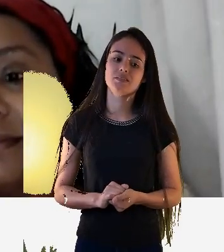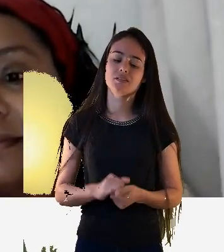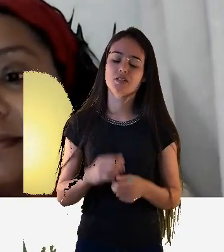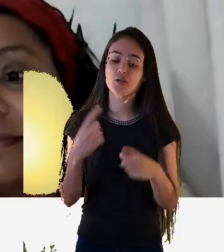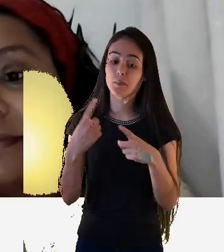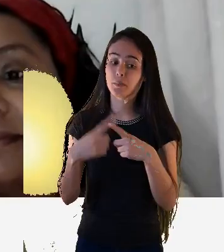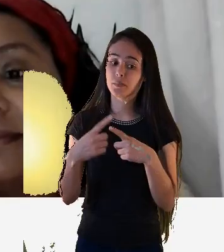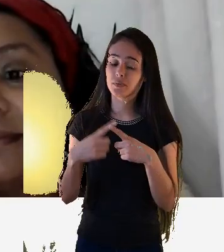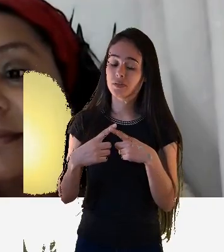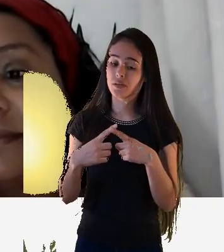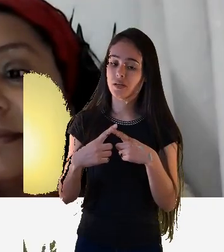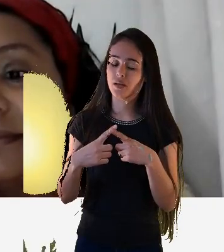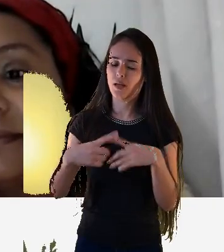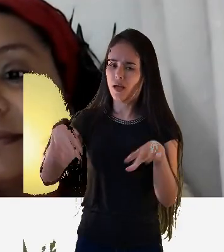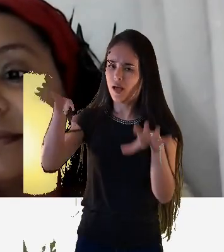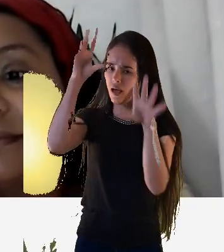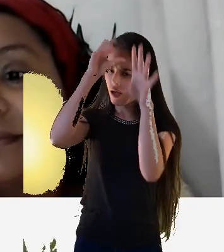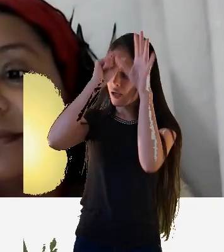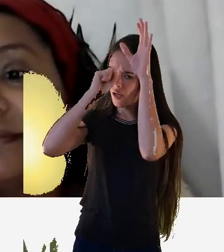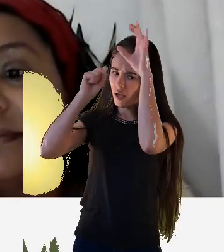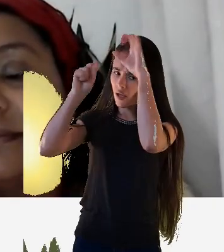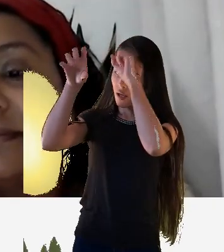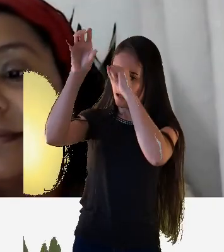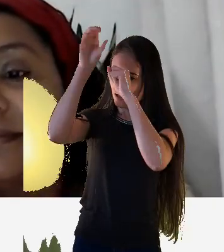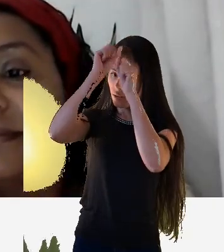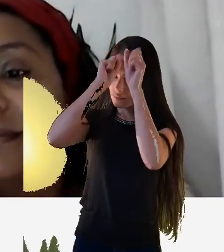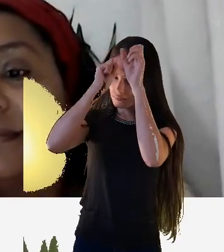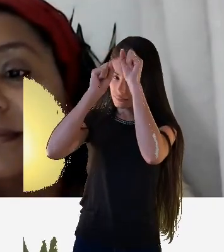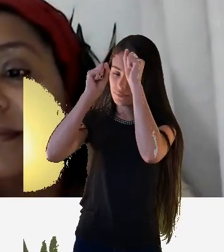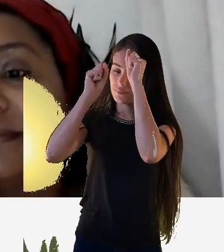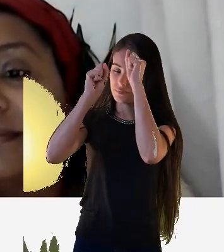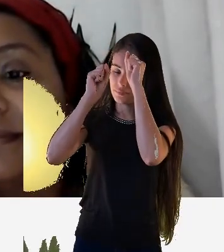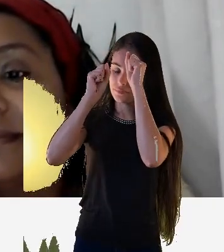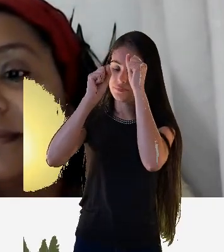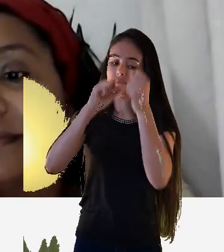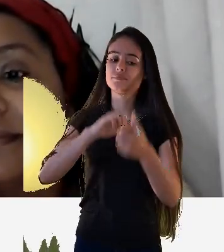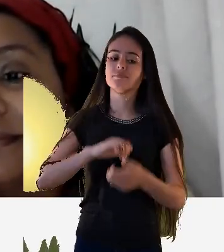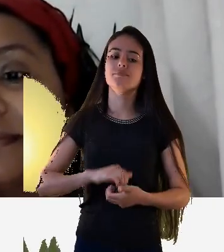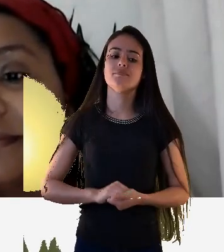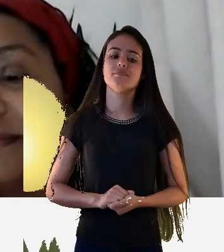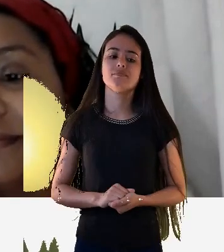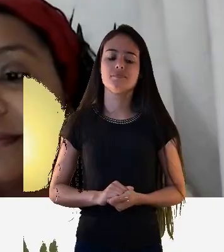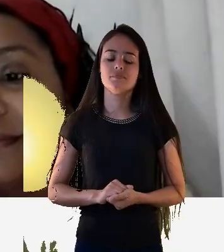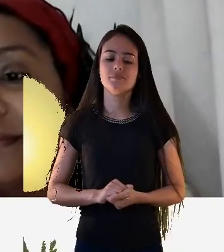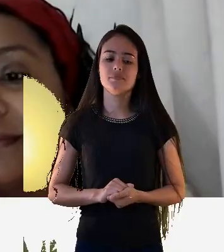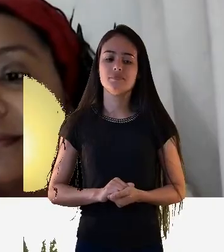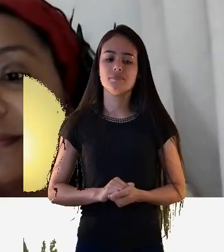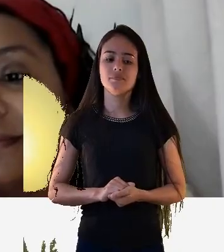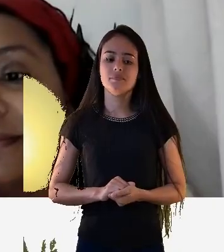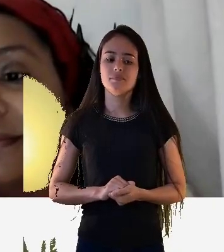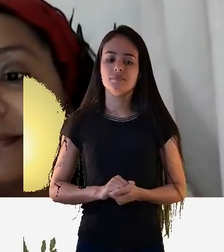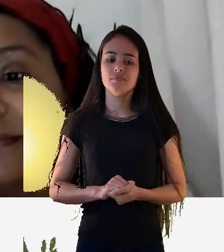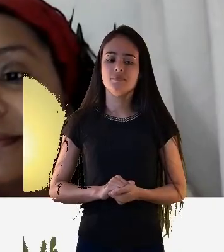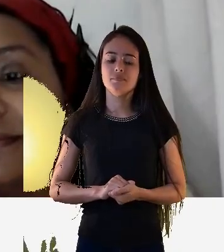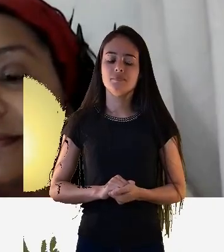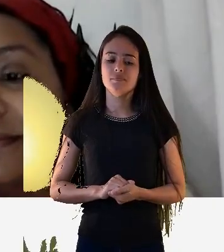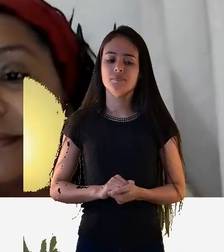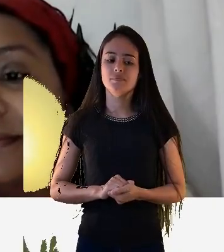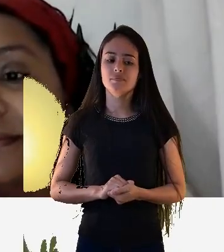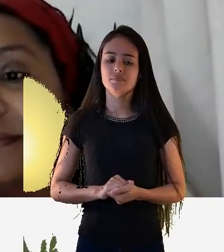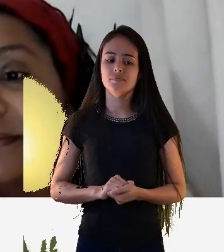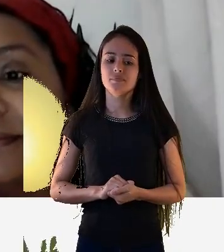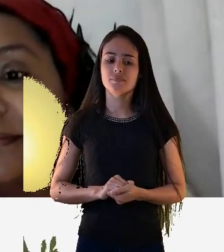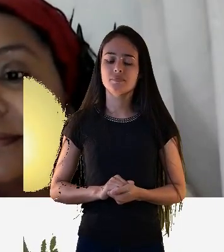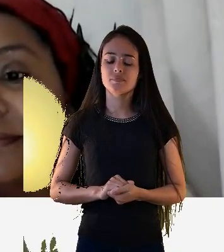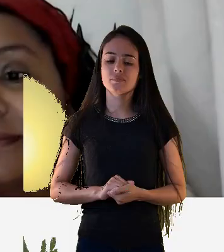sobre a vida tem mudado o mundo muito no contato com vocês, no contato com todas as histórias que a Flavir botou